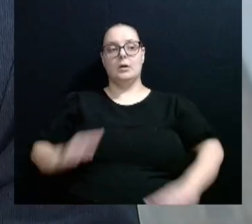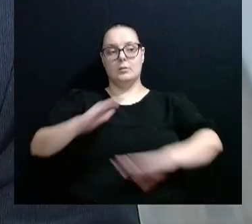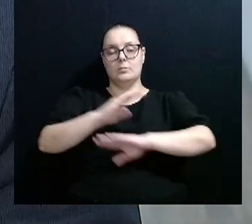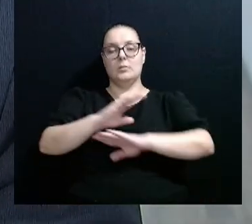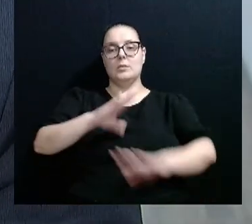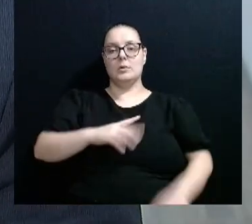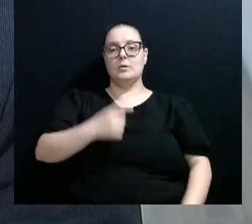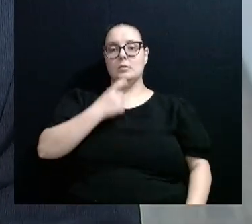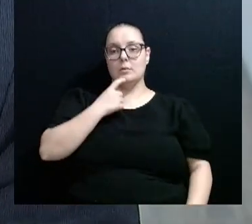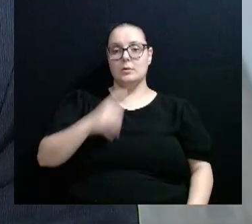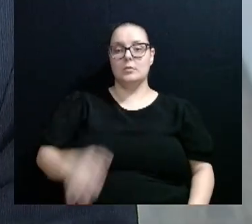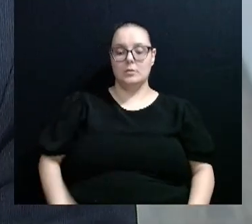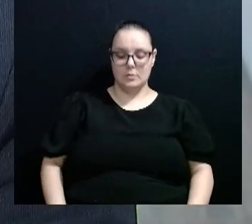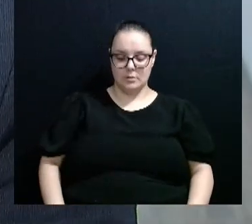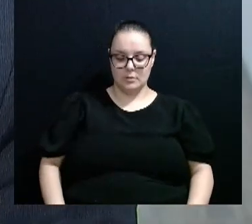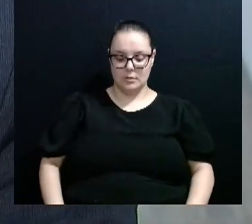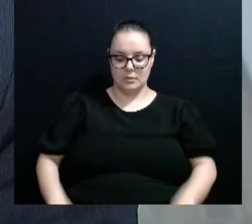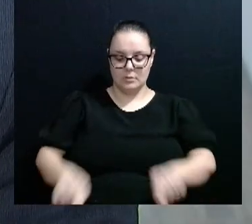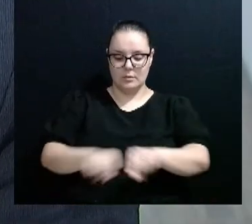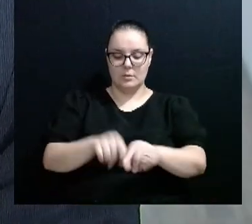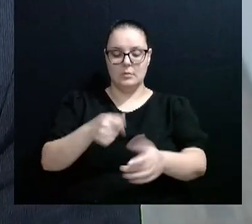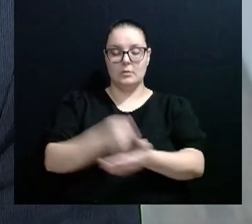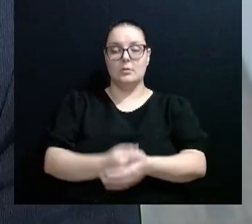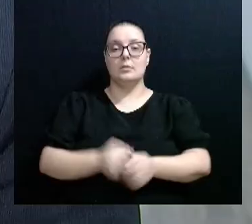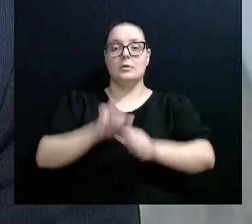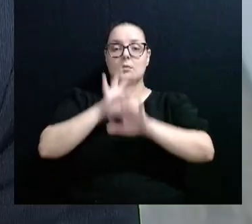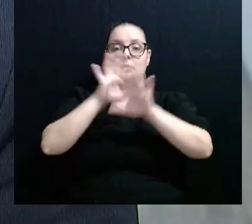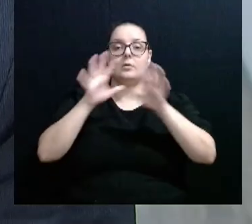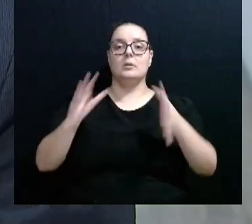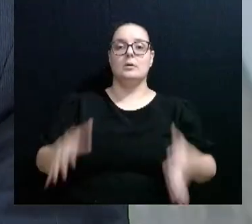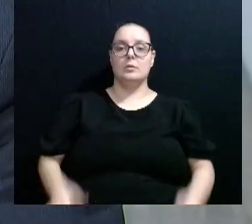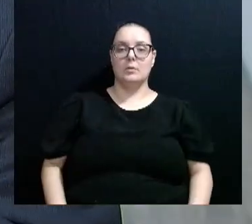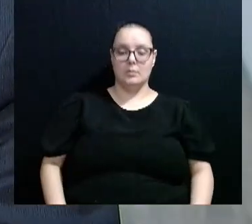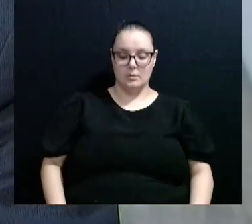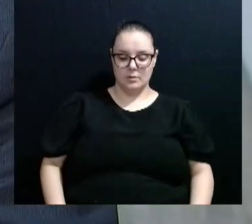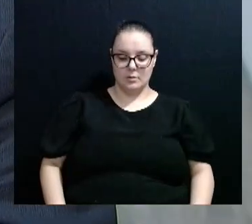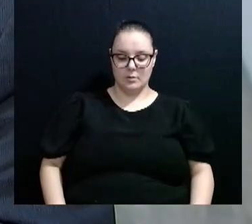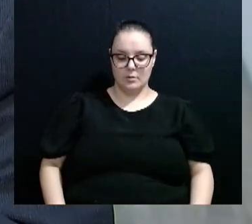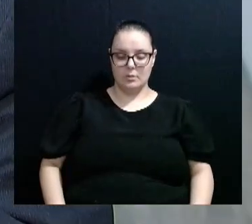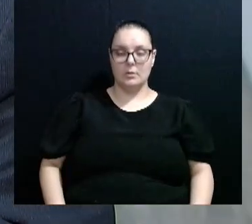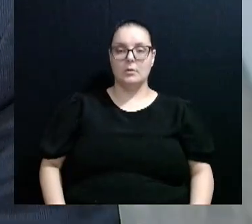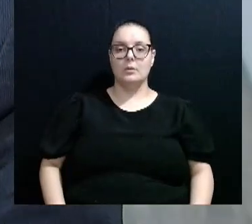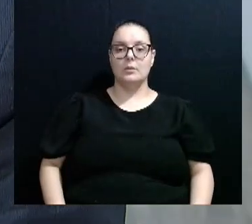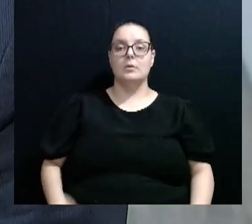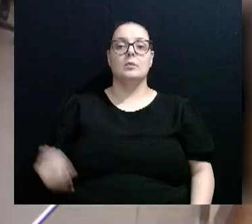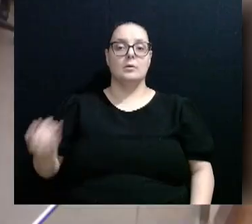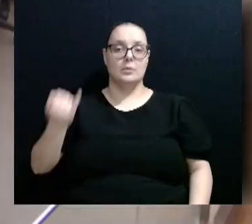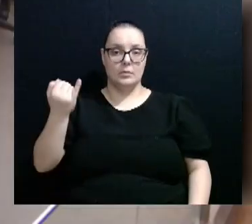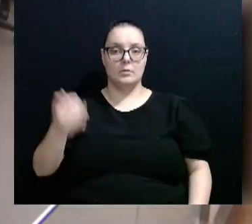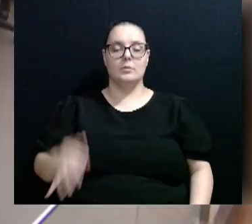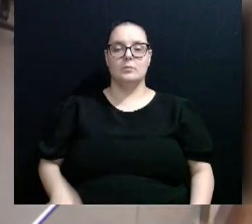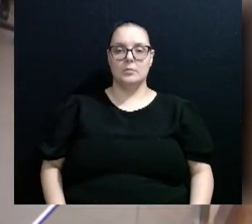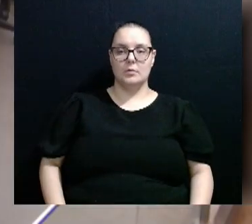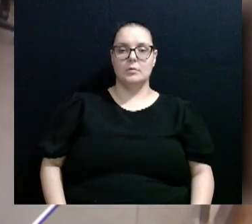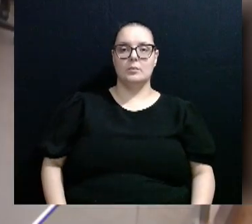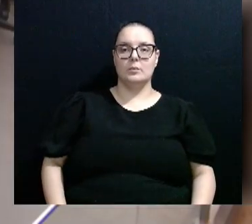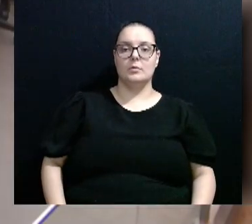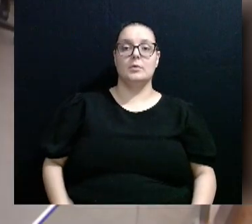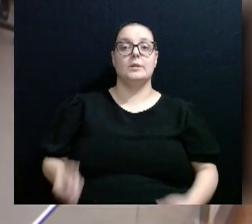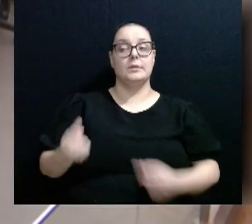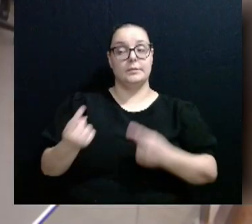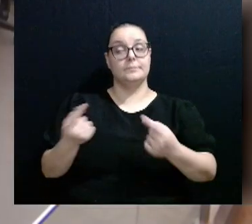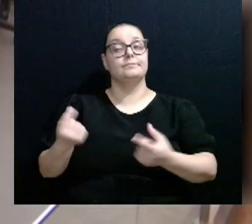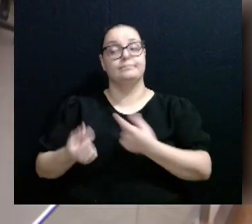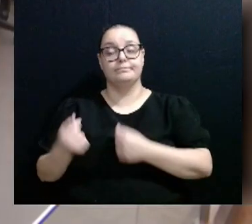tem a obrigação de esclarecer e levar à população esse tema muito importante que vai mexer no bolso de cada um. Foram 7 reuniões